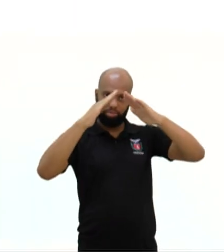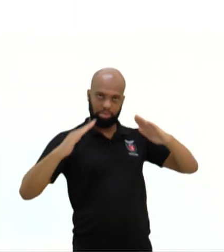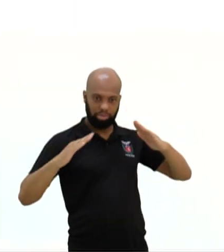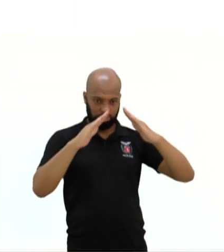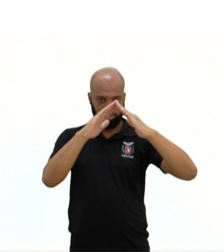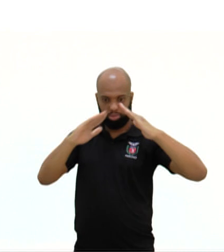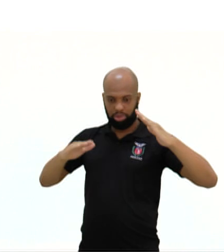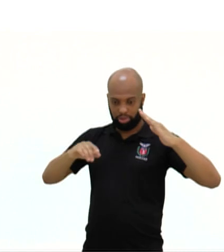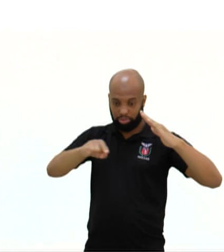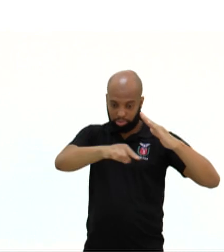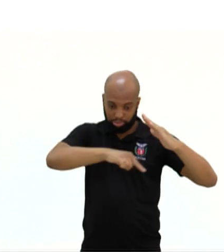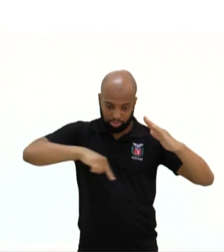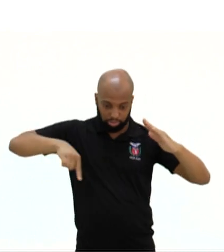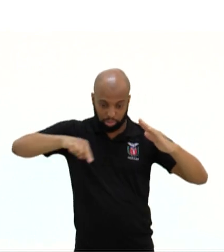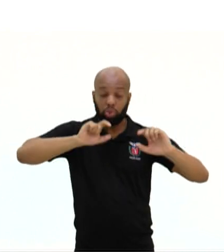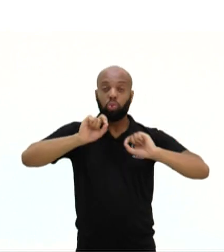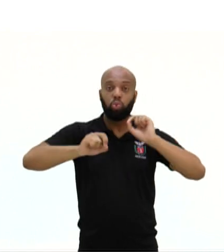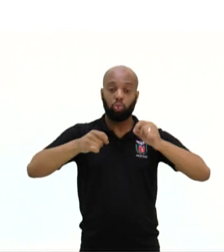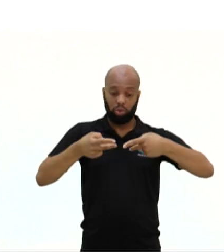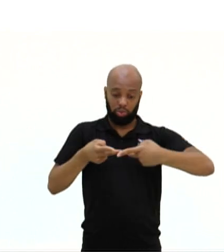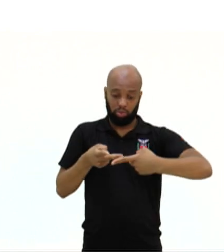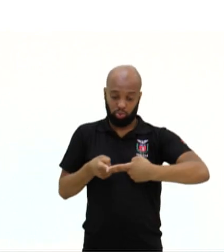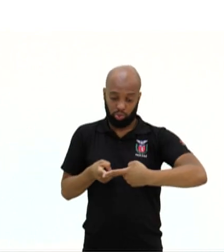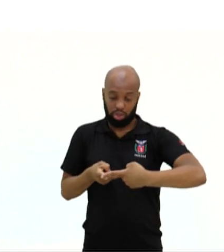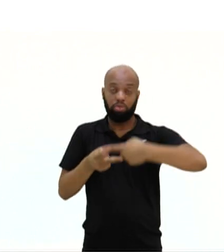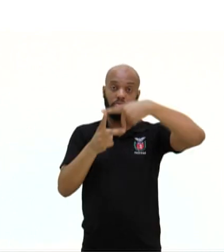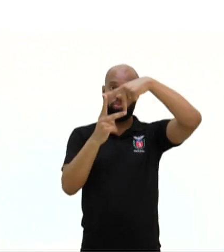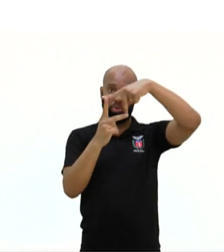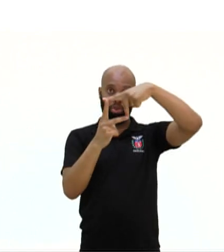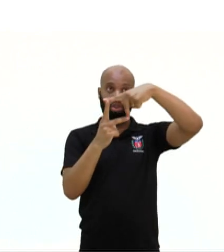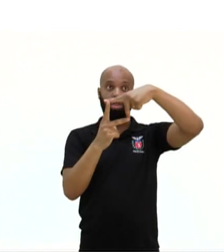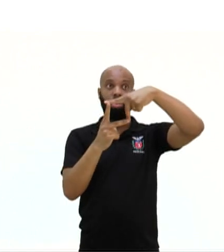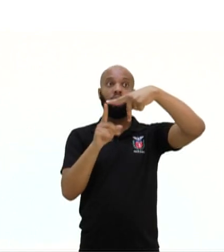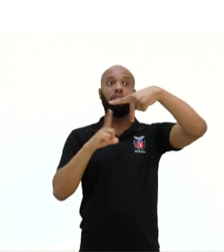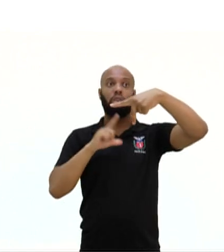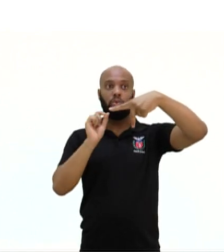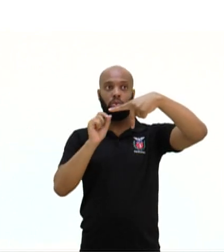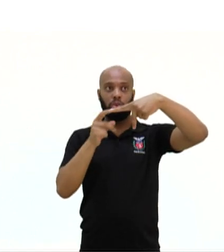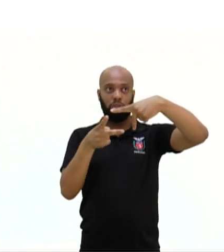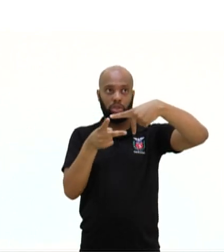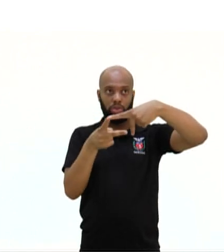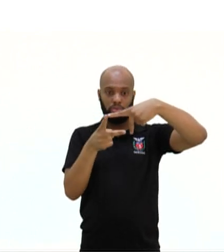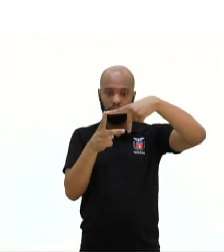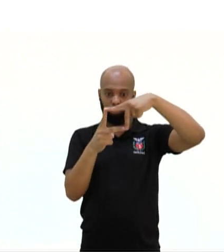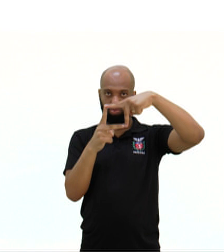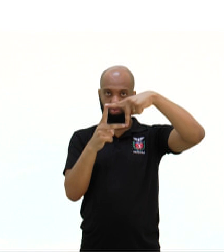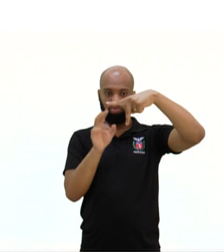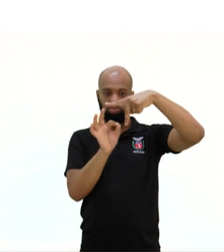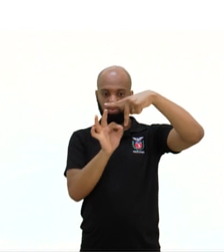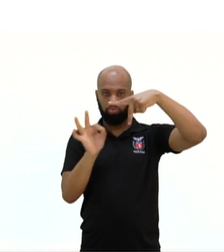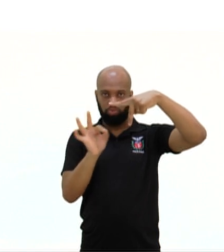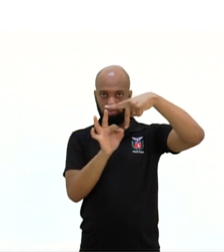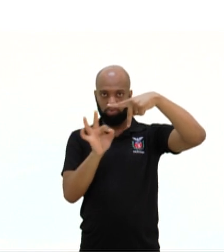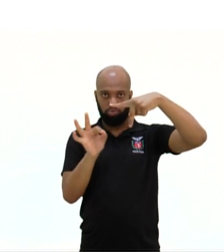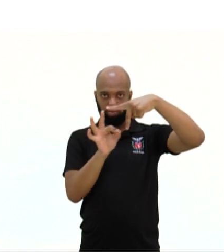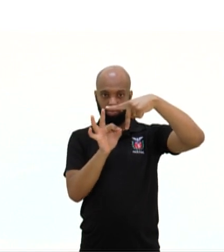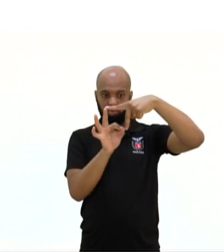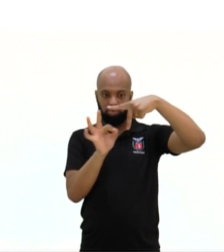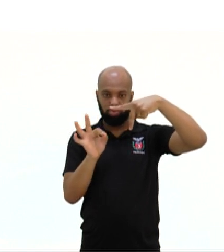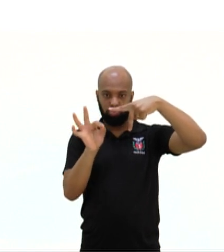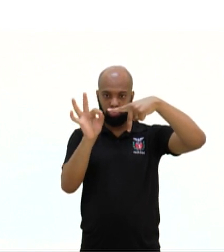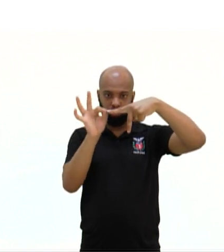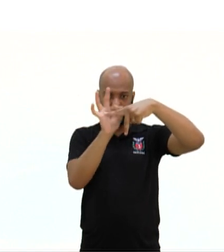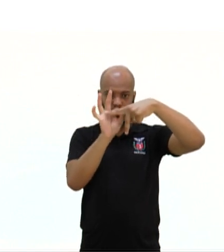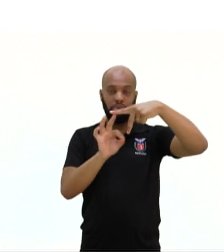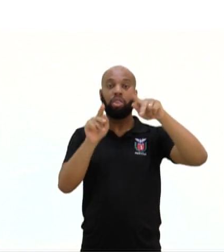de altura, é um quadrado, certo? De 8 centímetros, certo? De perímetro. Pense